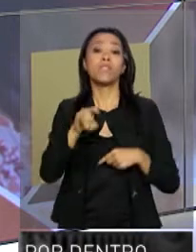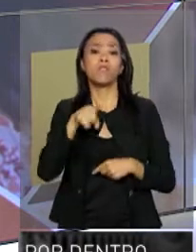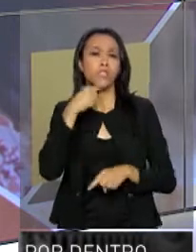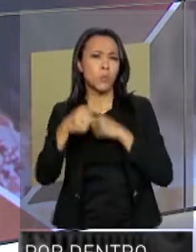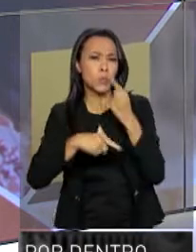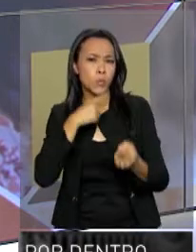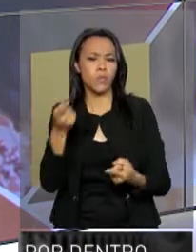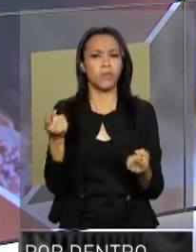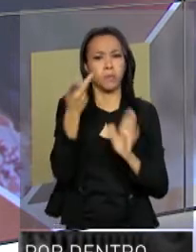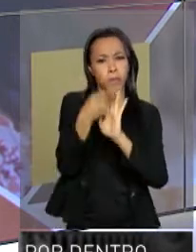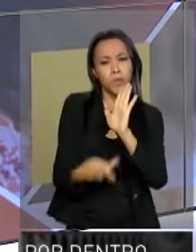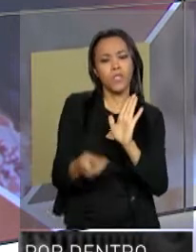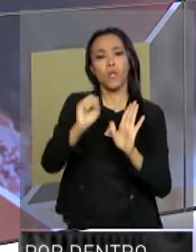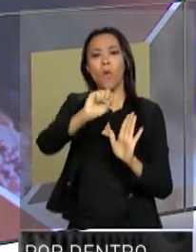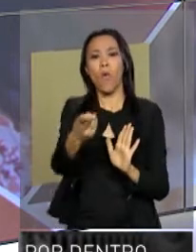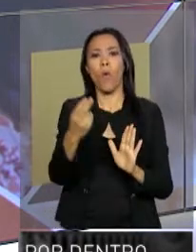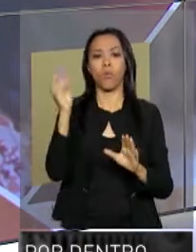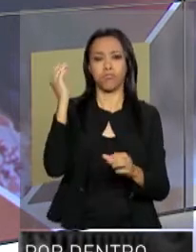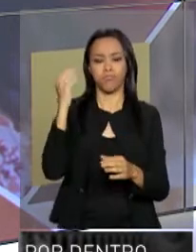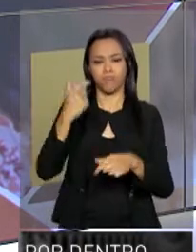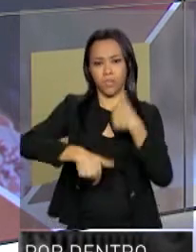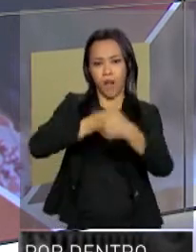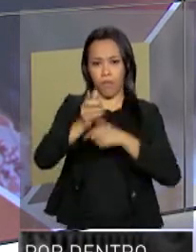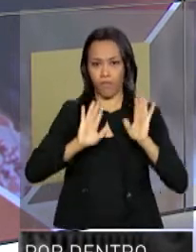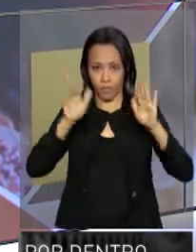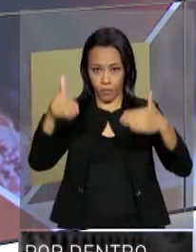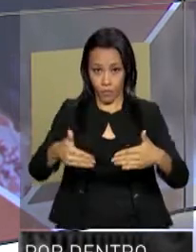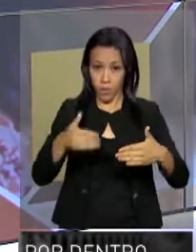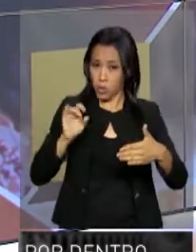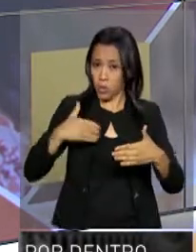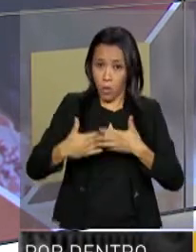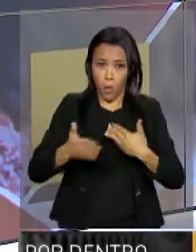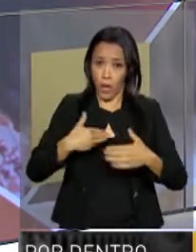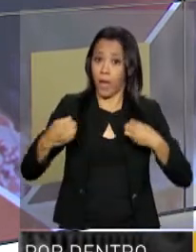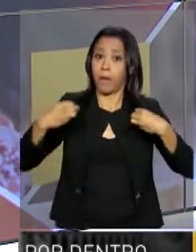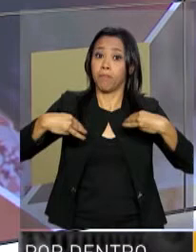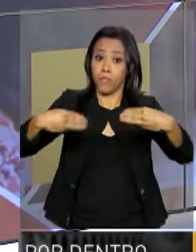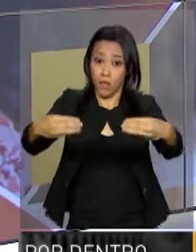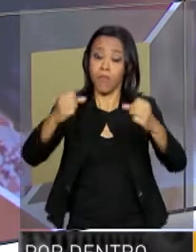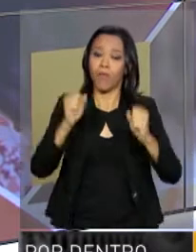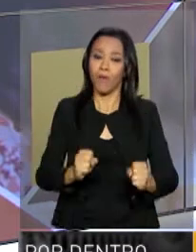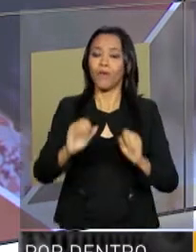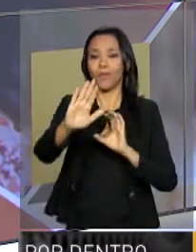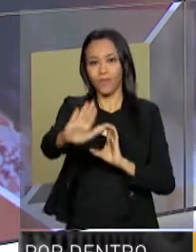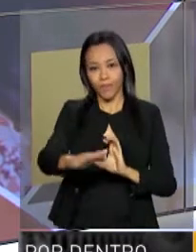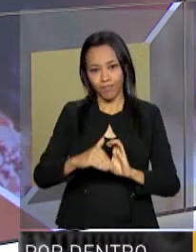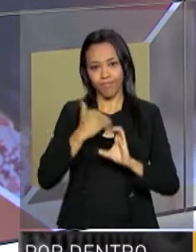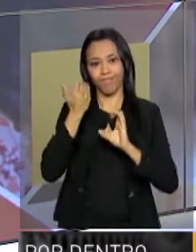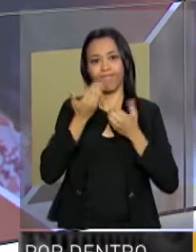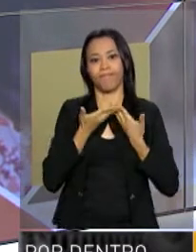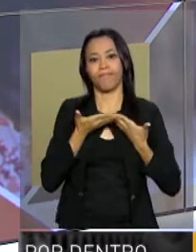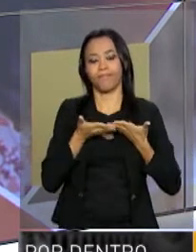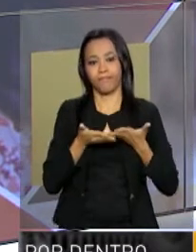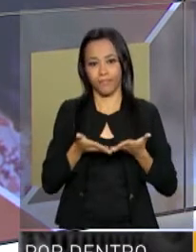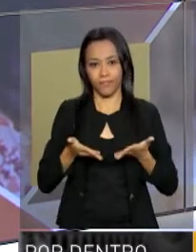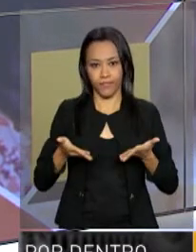dúvidas sobre algum projeto ou ação do governo, de qualquer ministério, escreva para